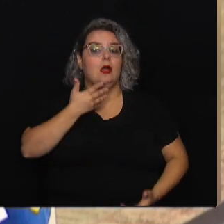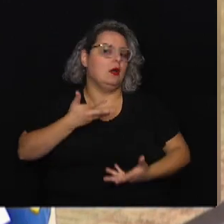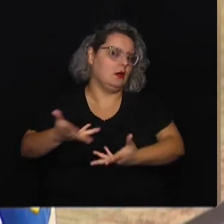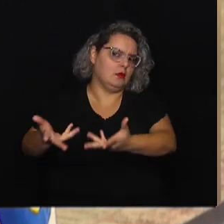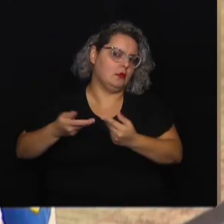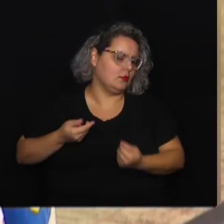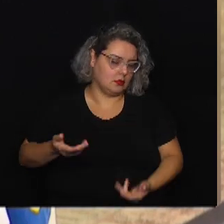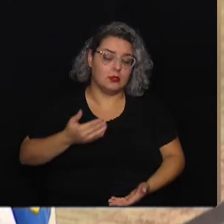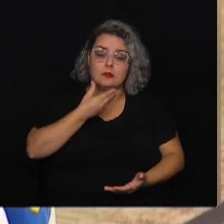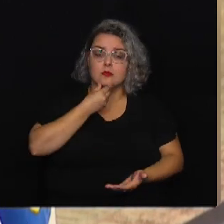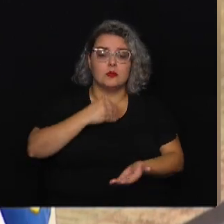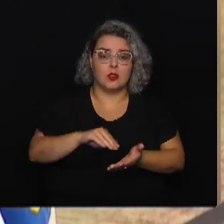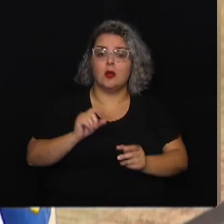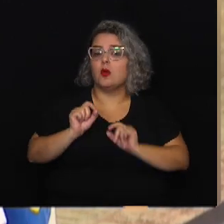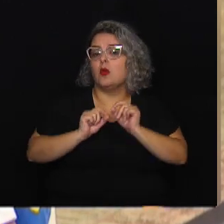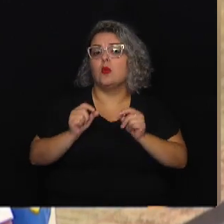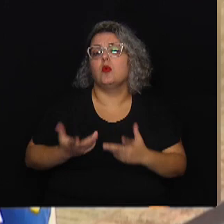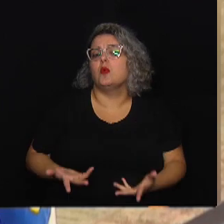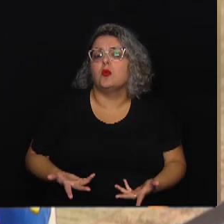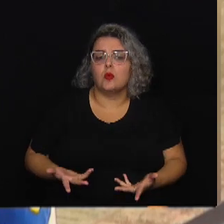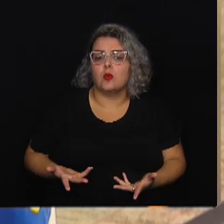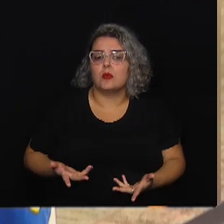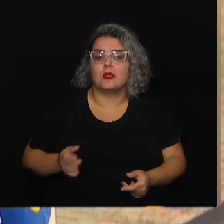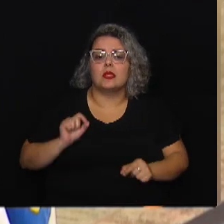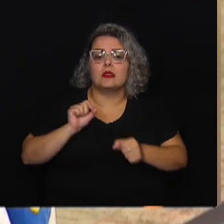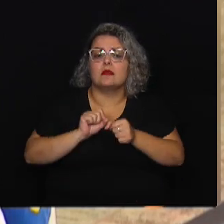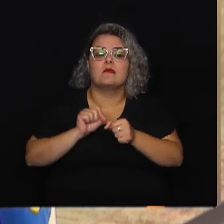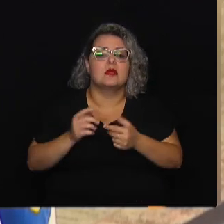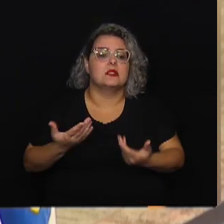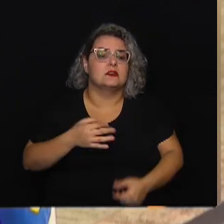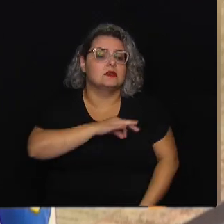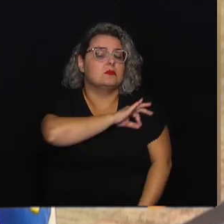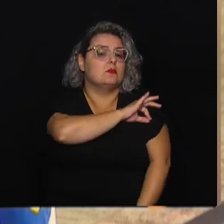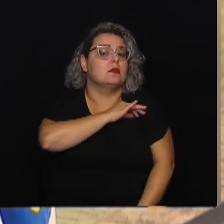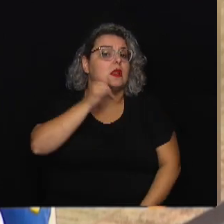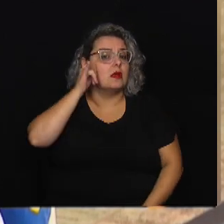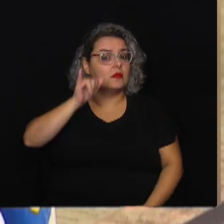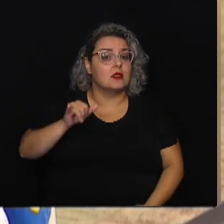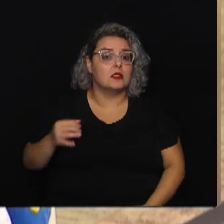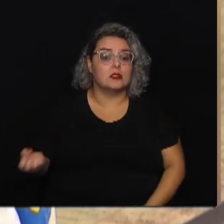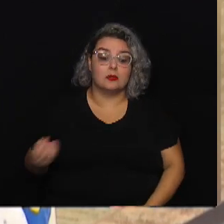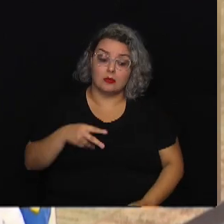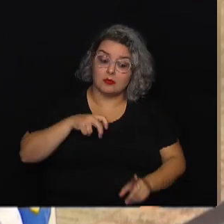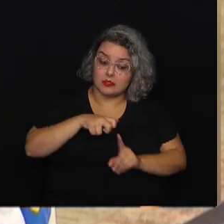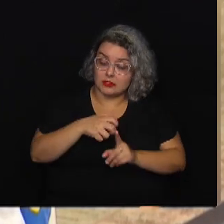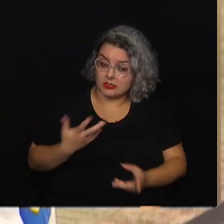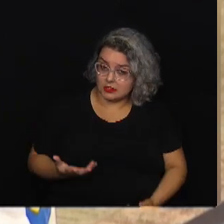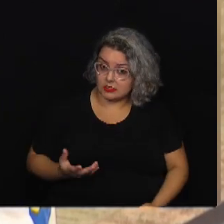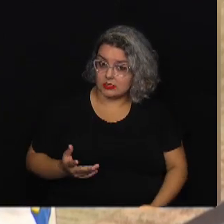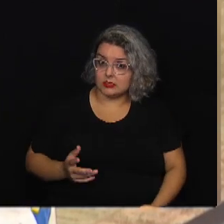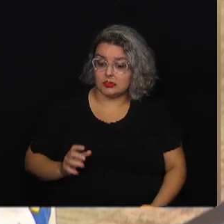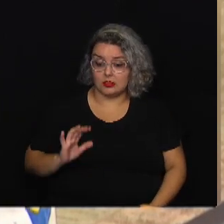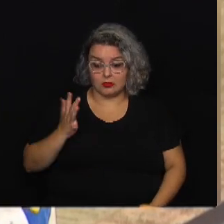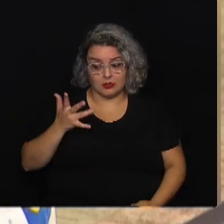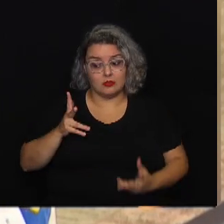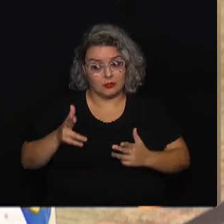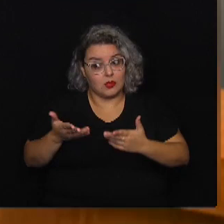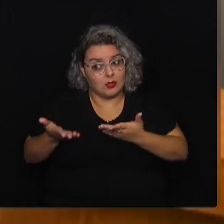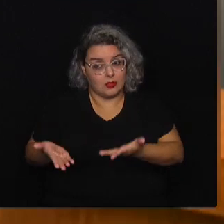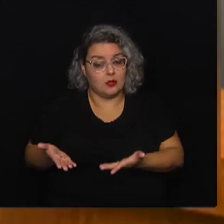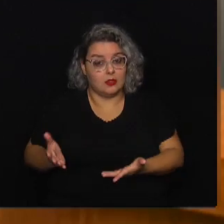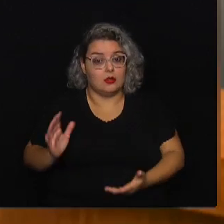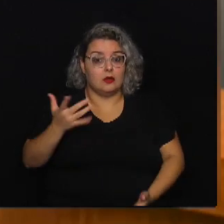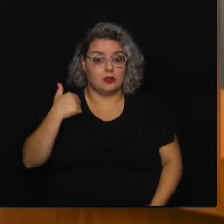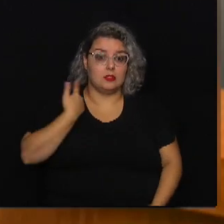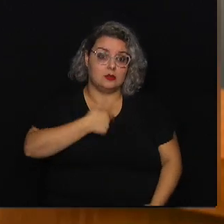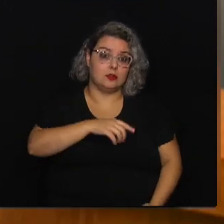falar o que está sendo feito para evitar que novas tragédias, que novos acontecimentos desse porte aconteçam na nossa